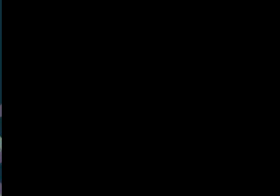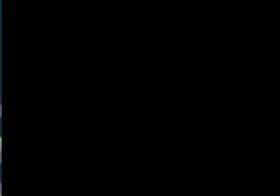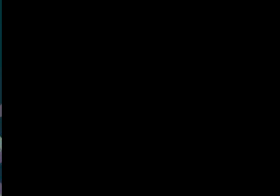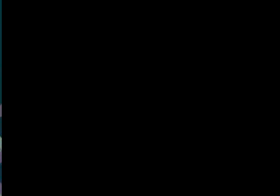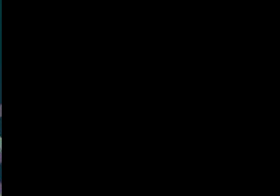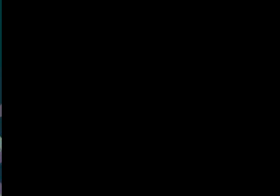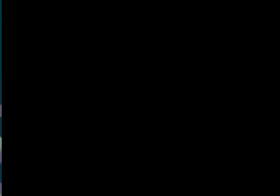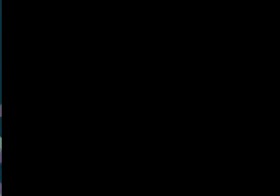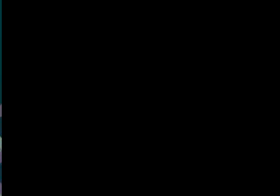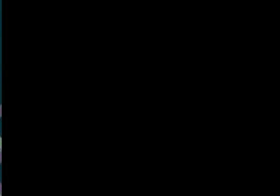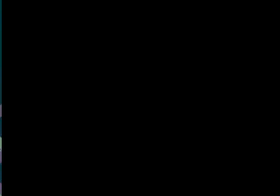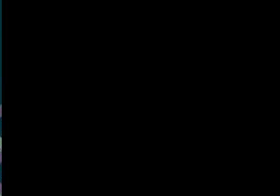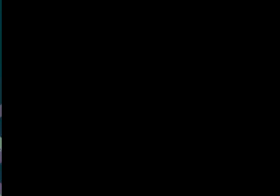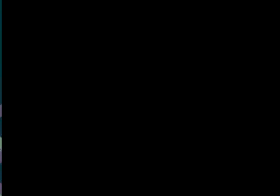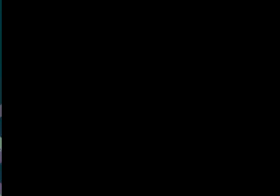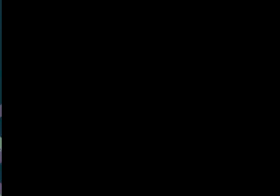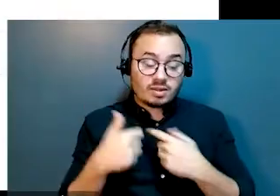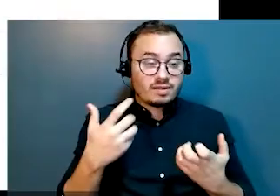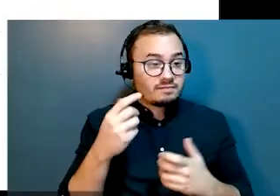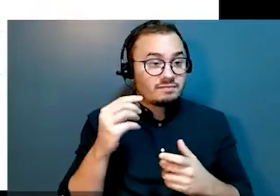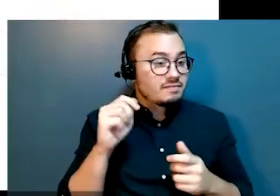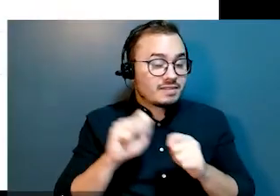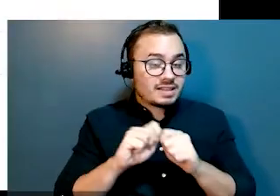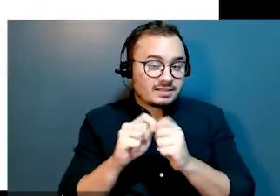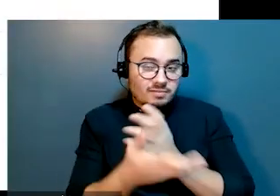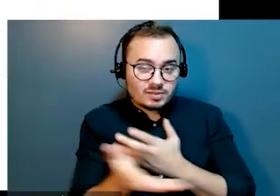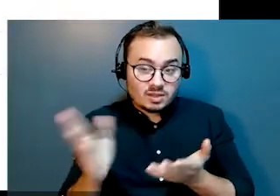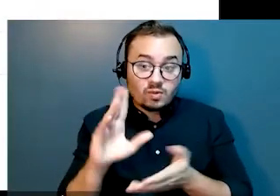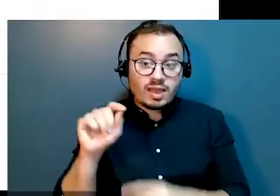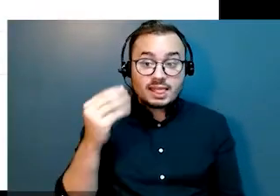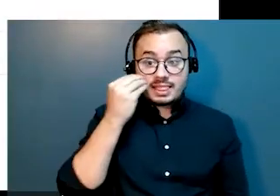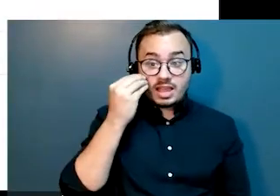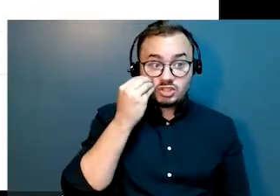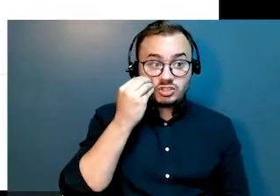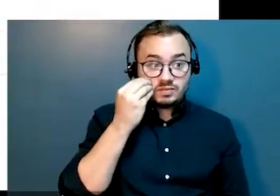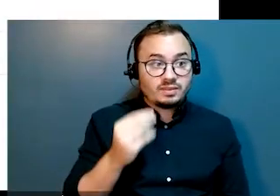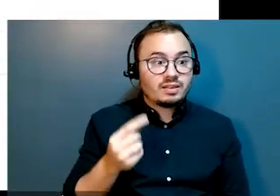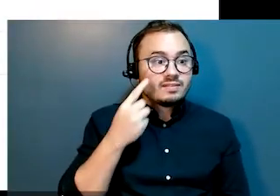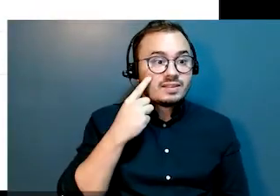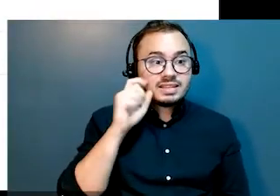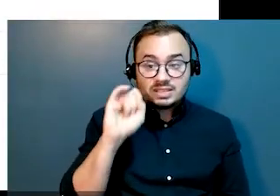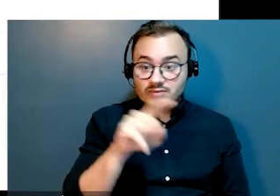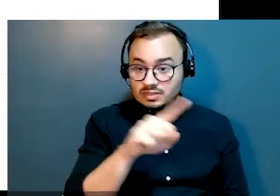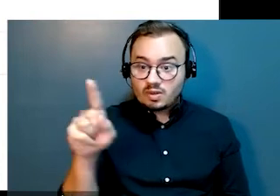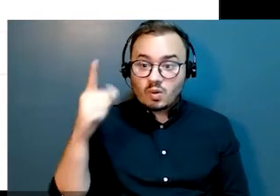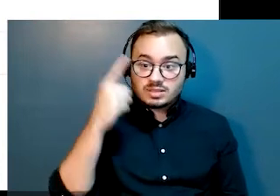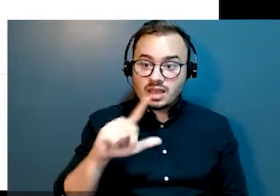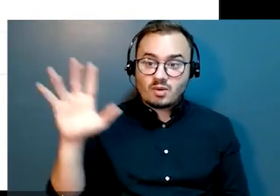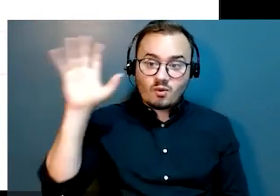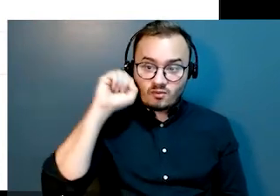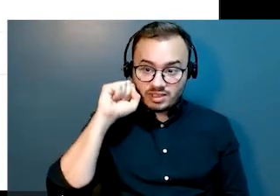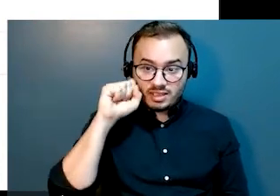tá? Primeiro eu queria fazer um teste com vocês. Eu queria saber se vocês conseguem ouvir um sonzinho